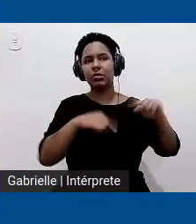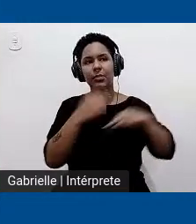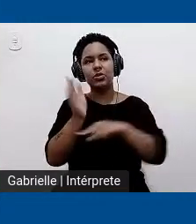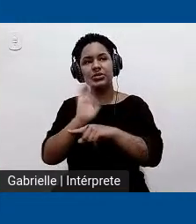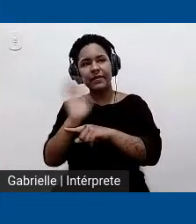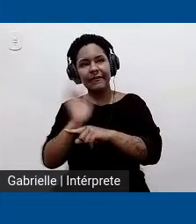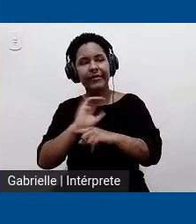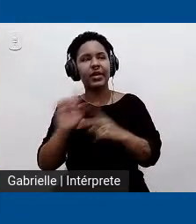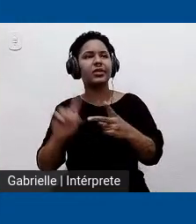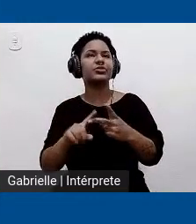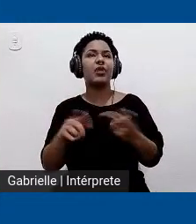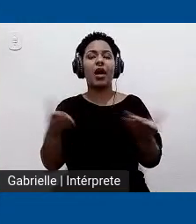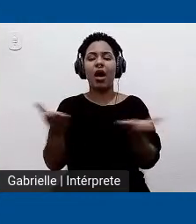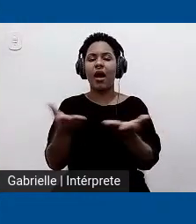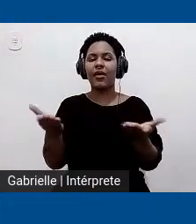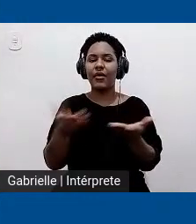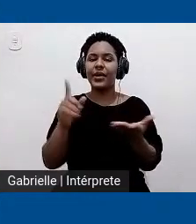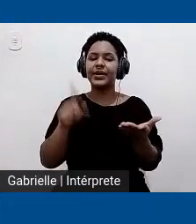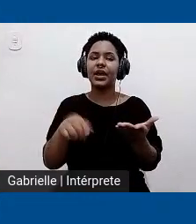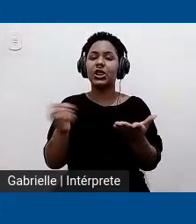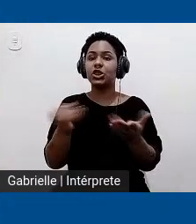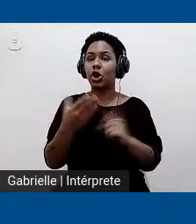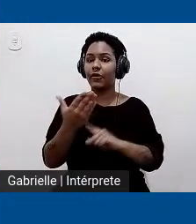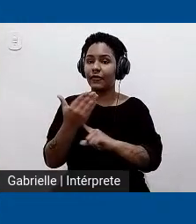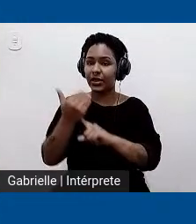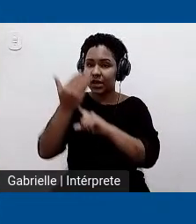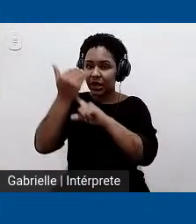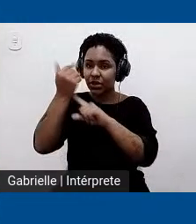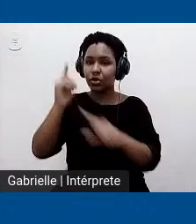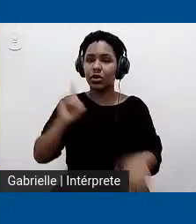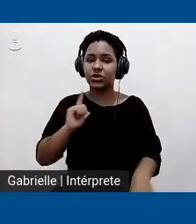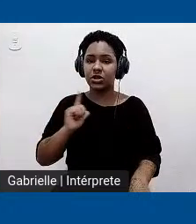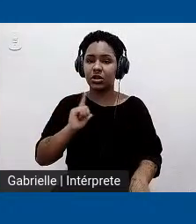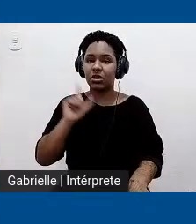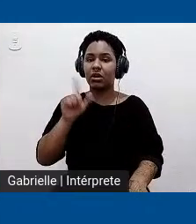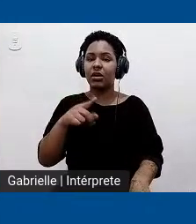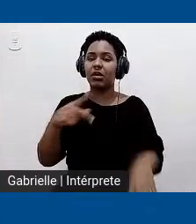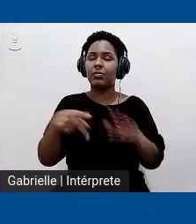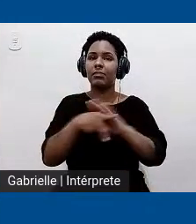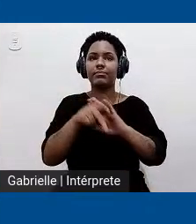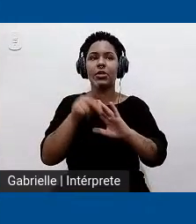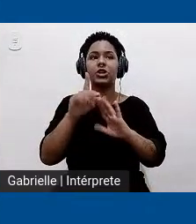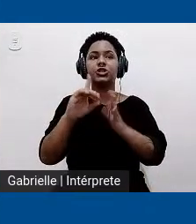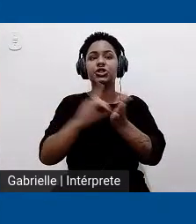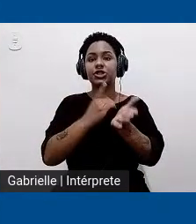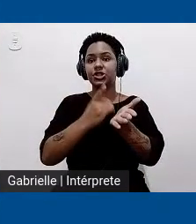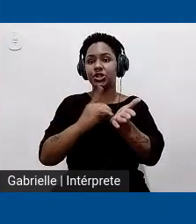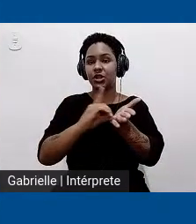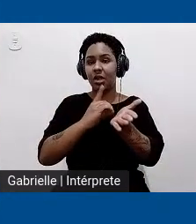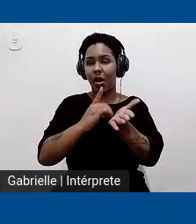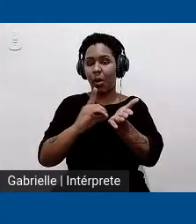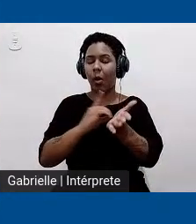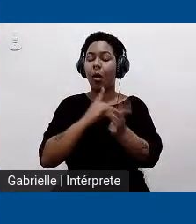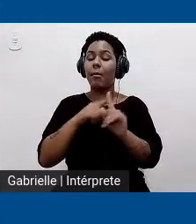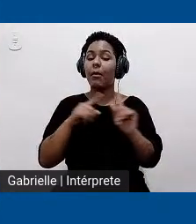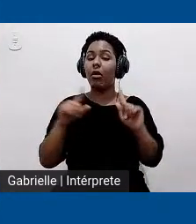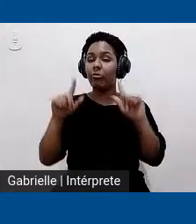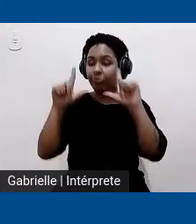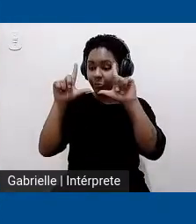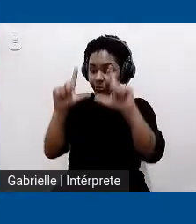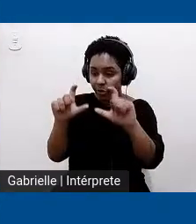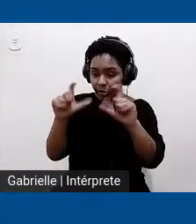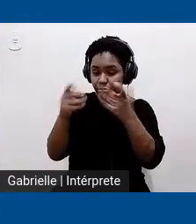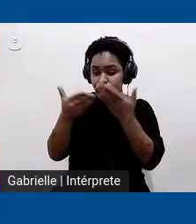vídeo, agora essas novas tecnologias assim, de natureza digital, a fotografia